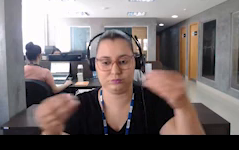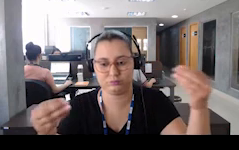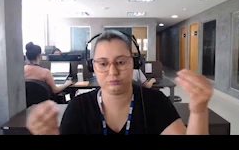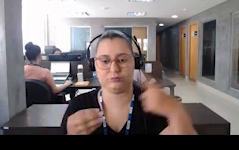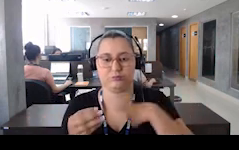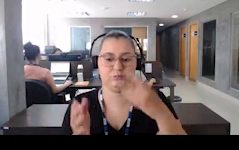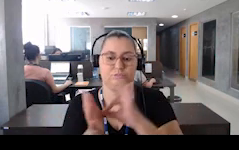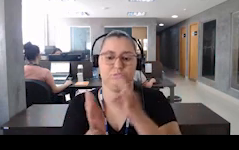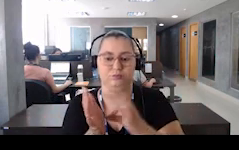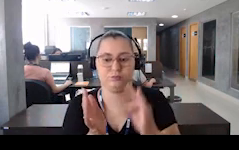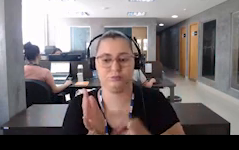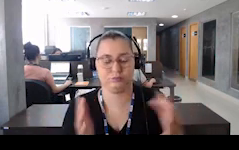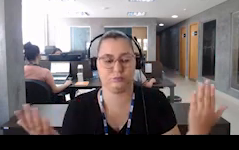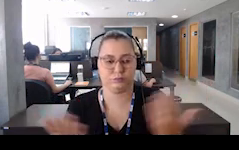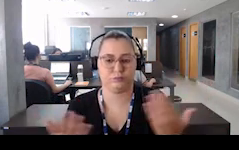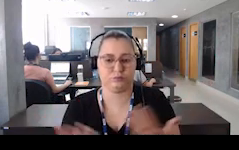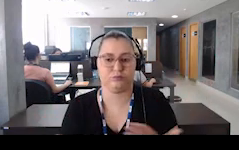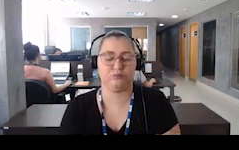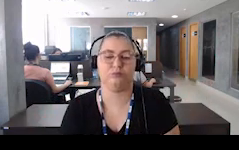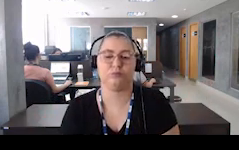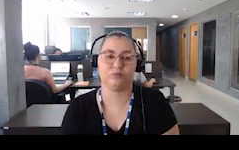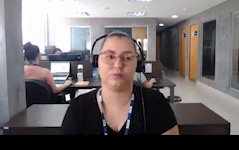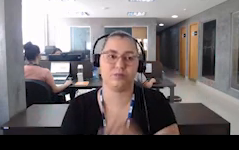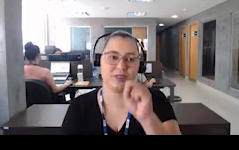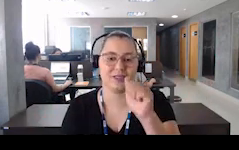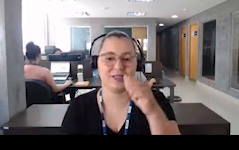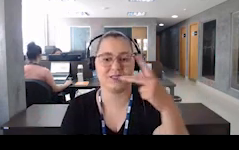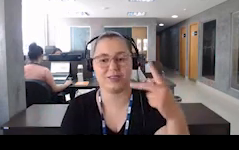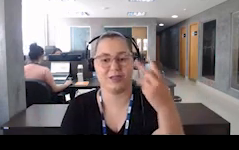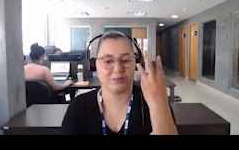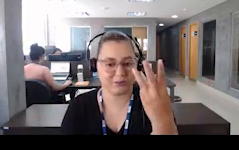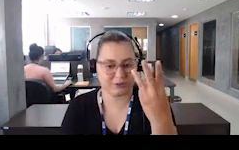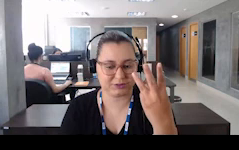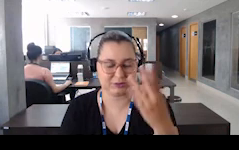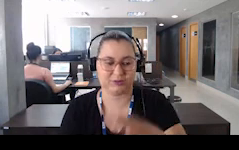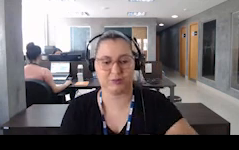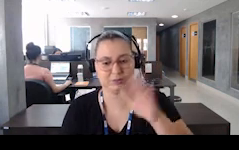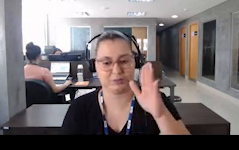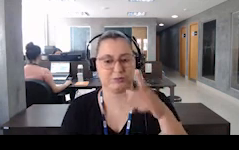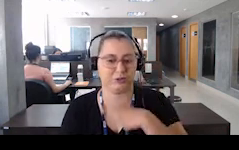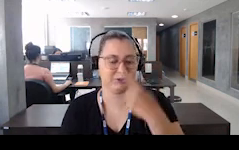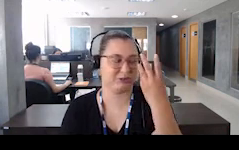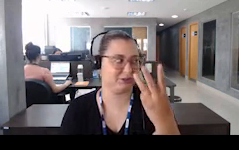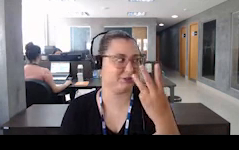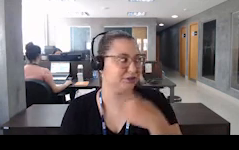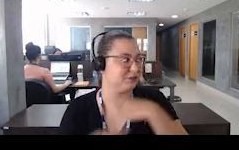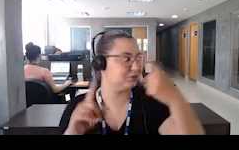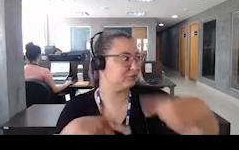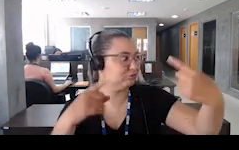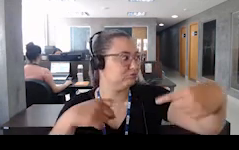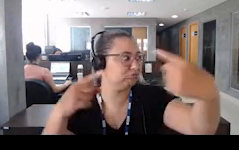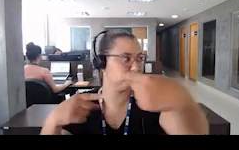para a gente poder corrigir aqui, tudo bem? Então, aqui a SAP 3, ó, tem bastante, tem mais 3 desafios aí para vocês